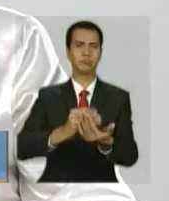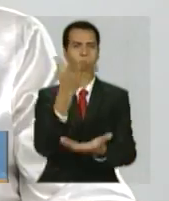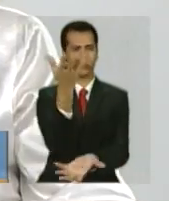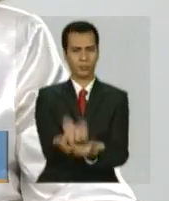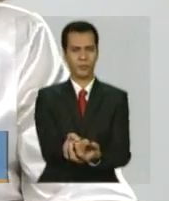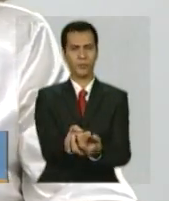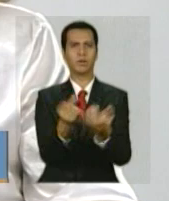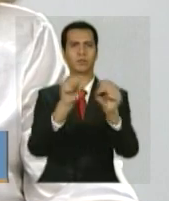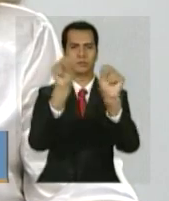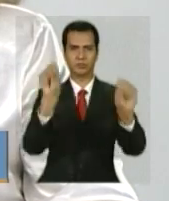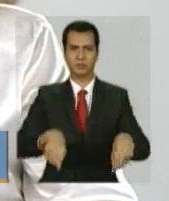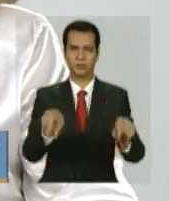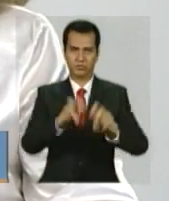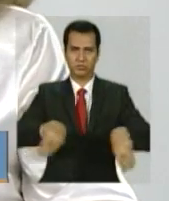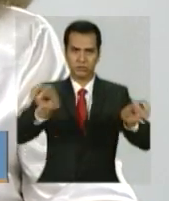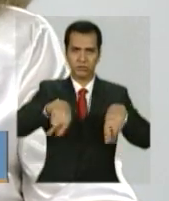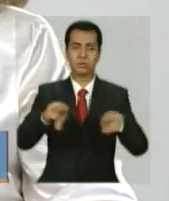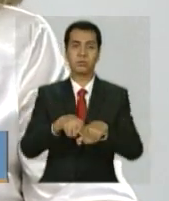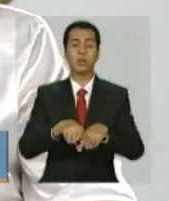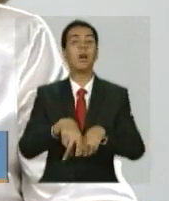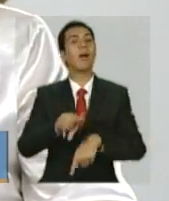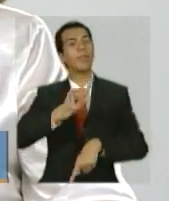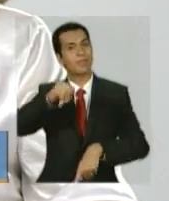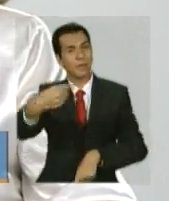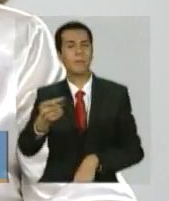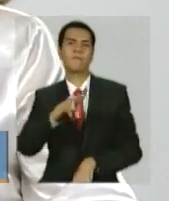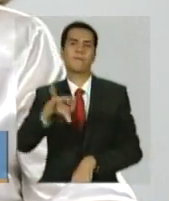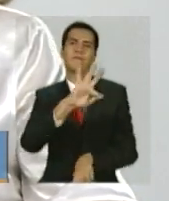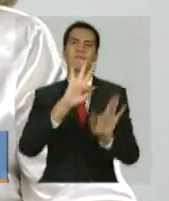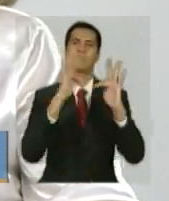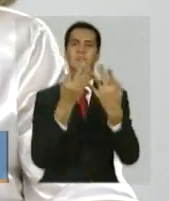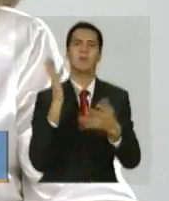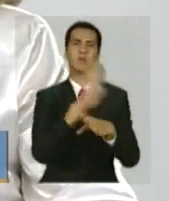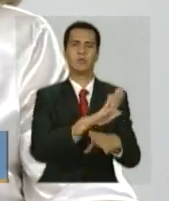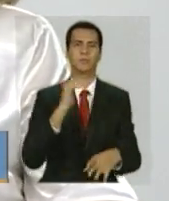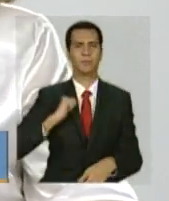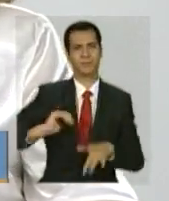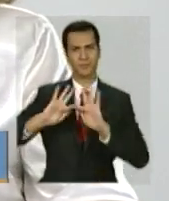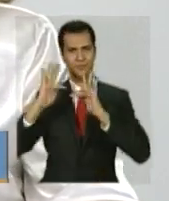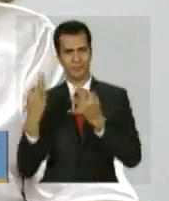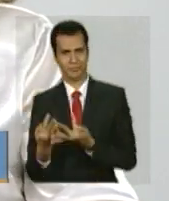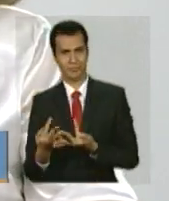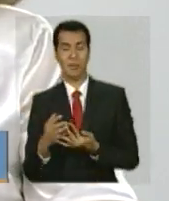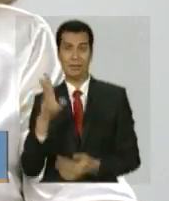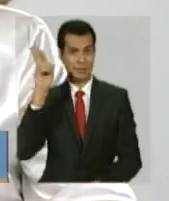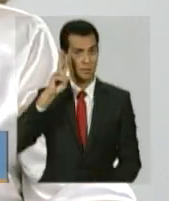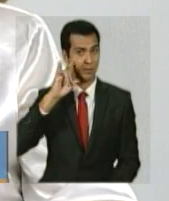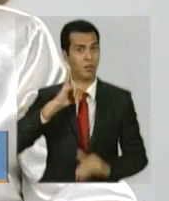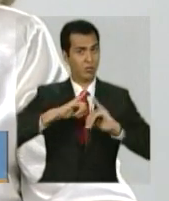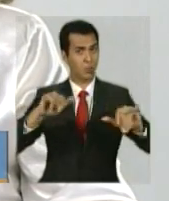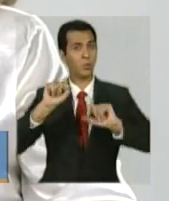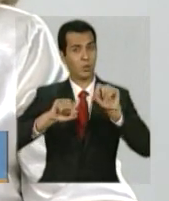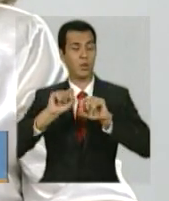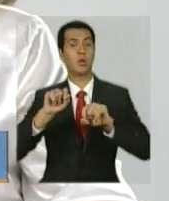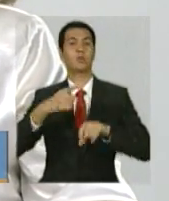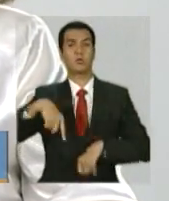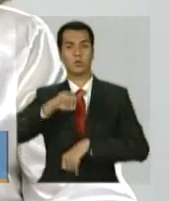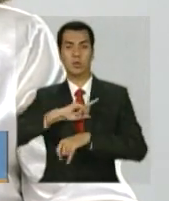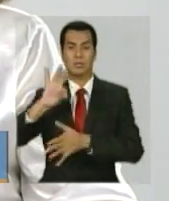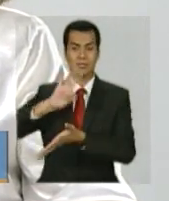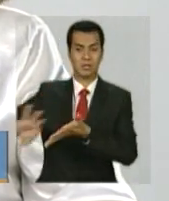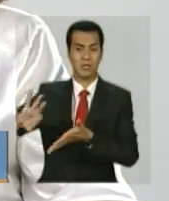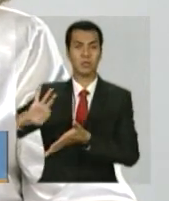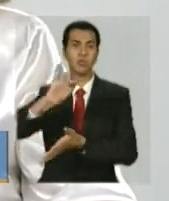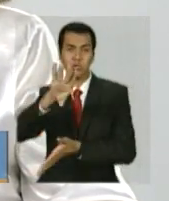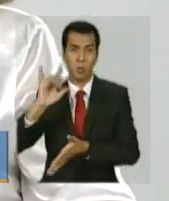Bolsa Família. Lembrar que também já foi dito aqui, nós não cadastramos só para o Bolsa Família, e sim para todos os programas sociais